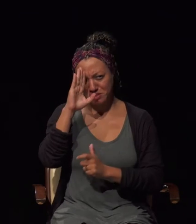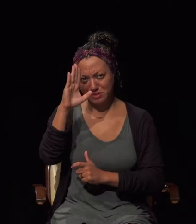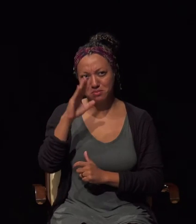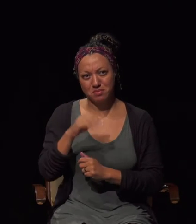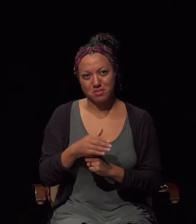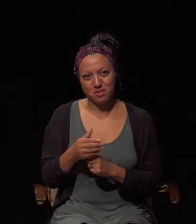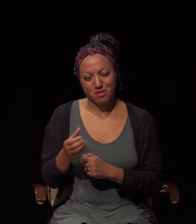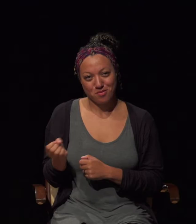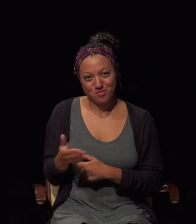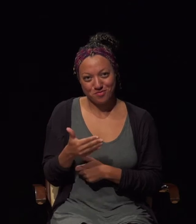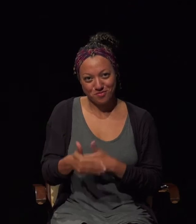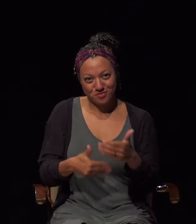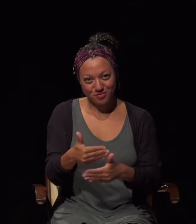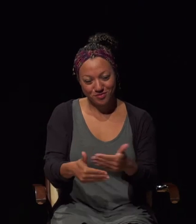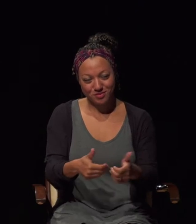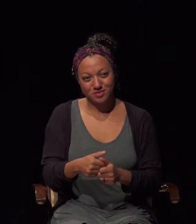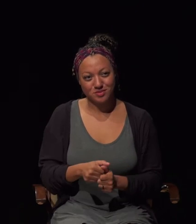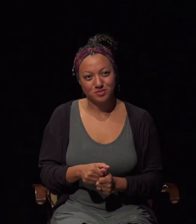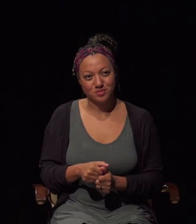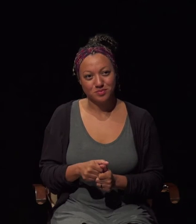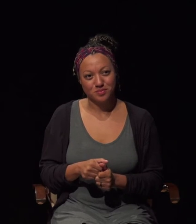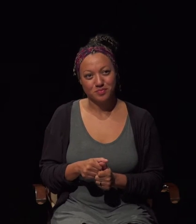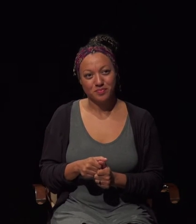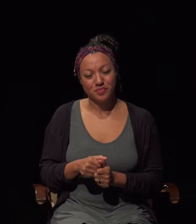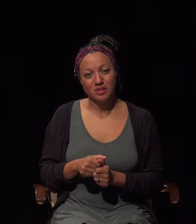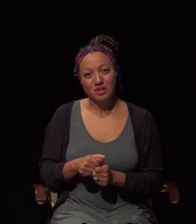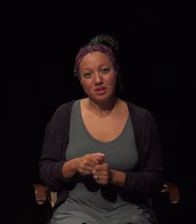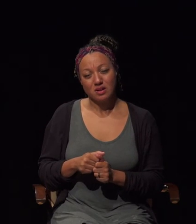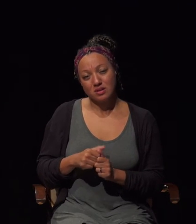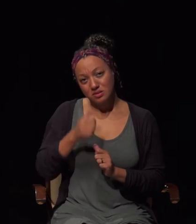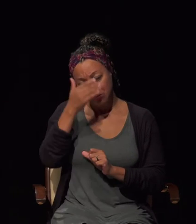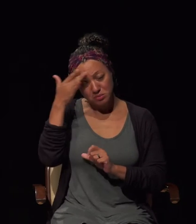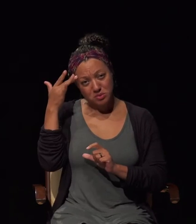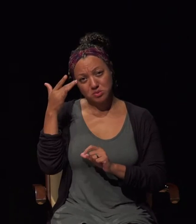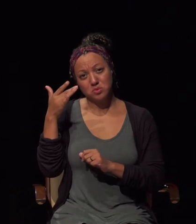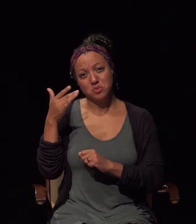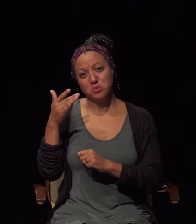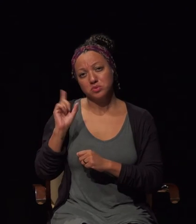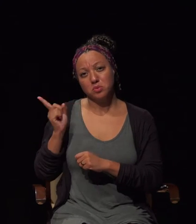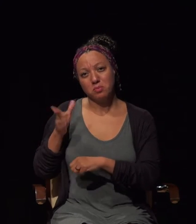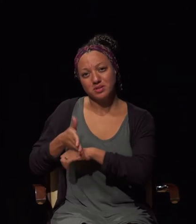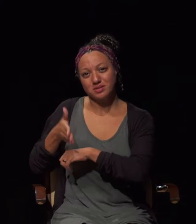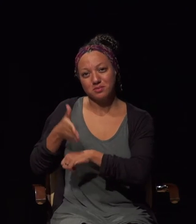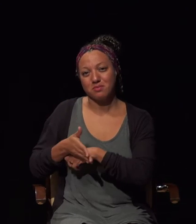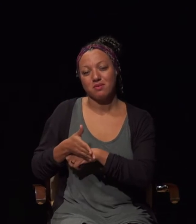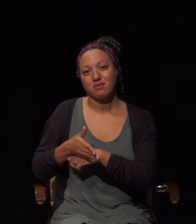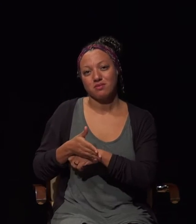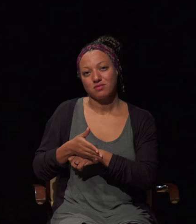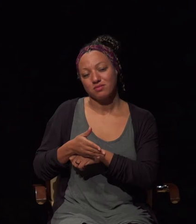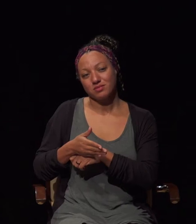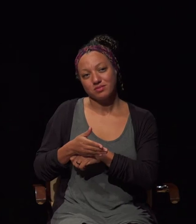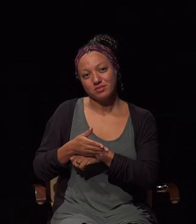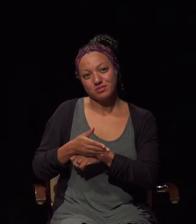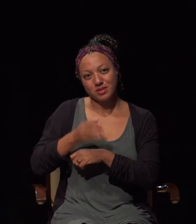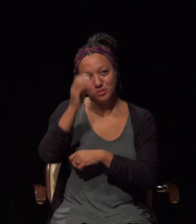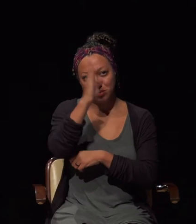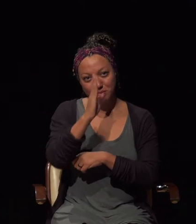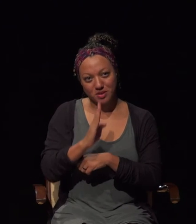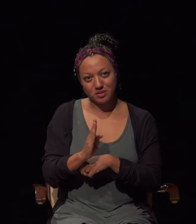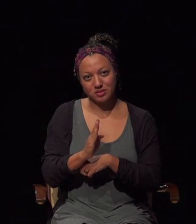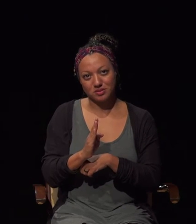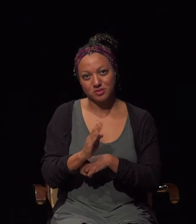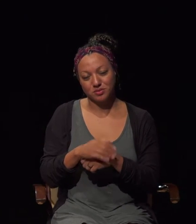fazam parte eh dessa desse Território que nem ao menos se chamava Brasil e que depois viria a ser